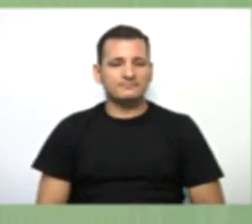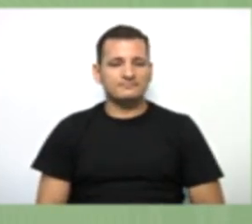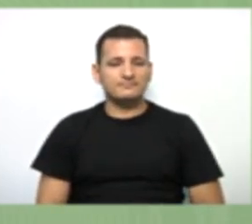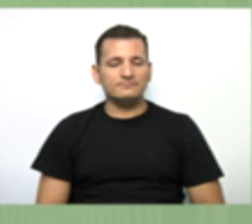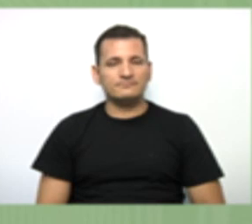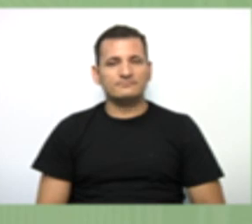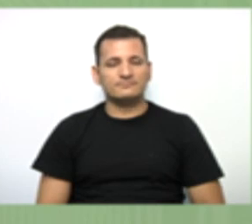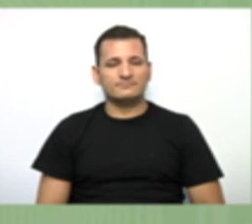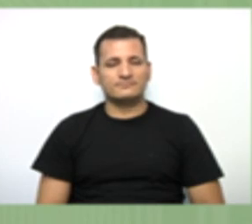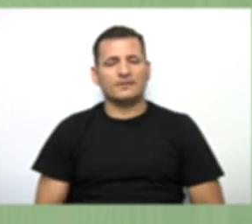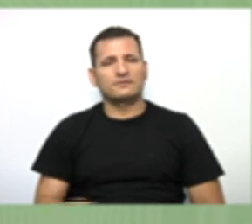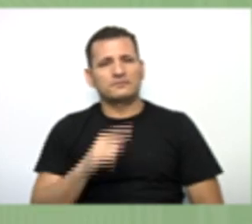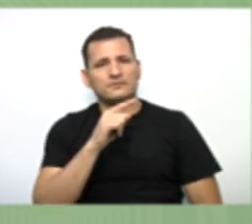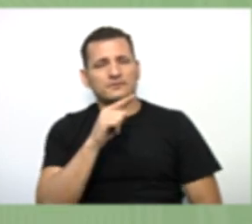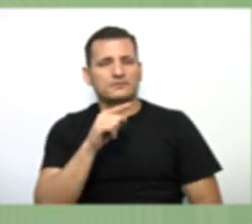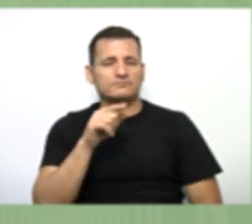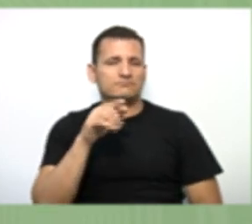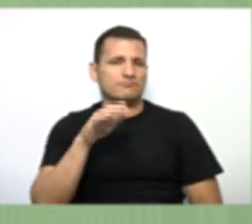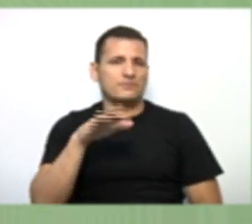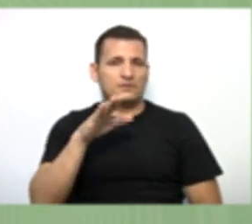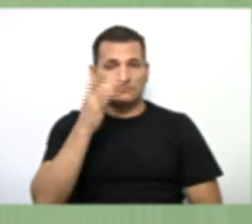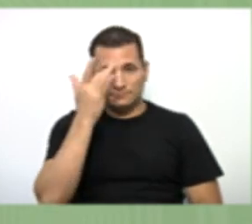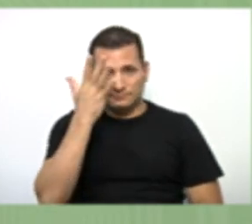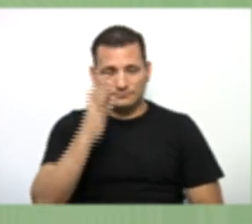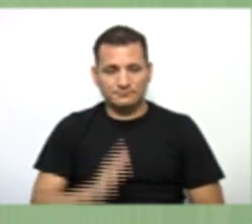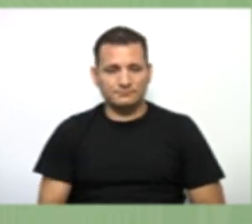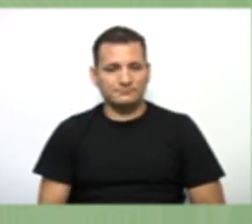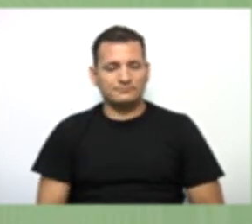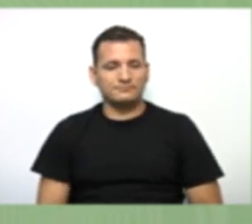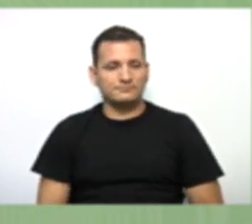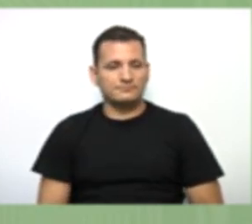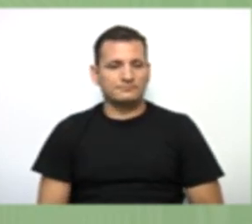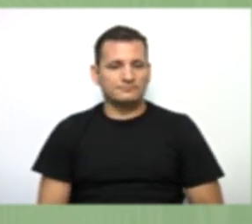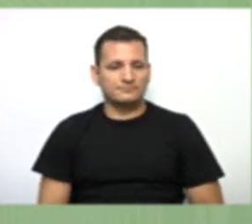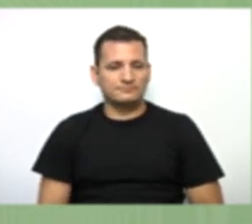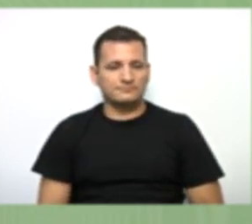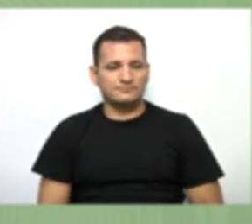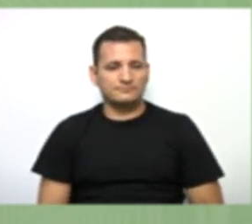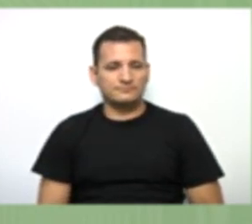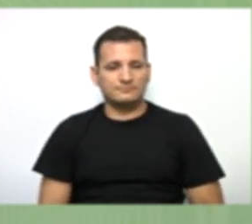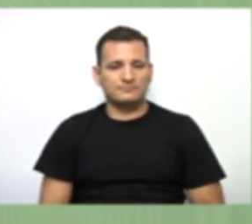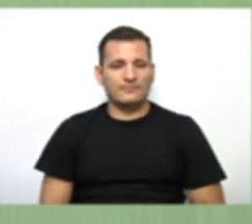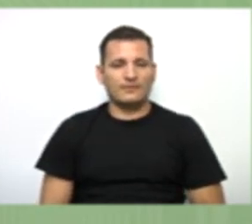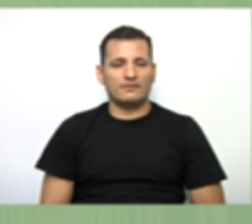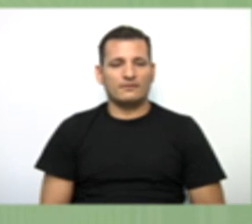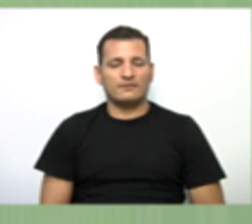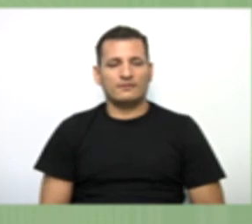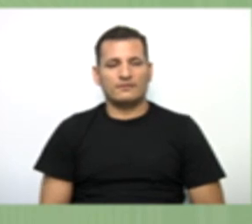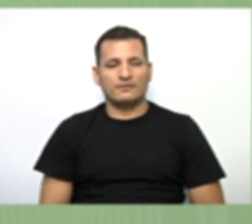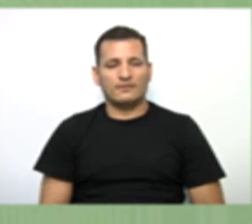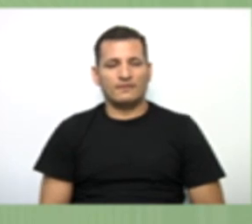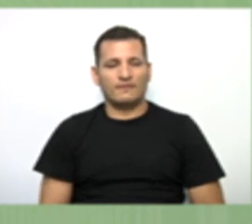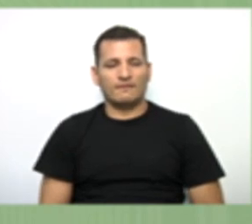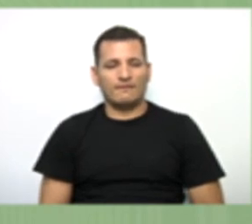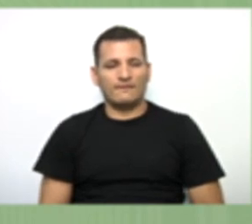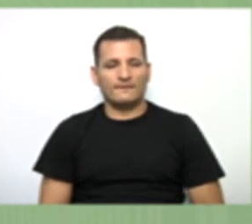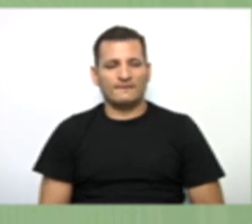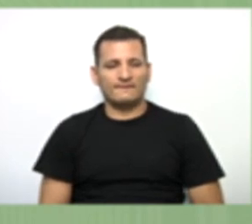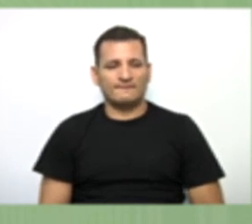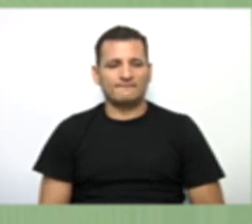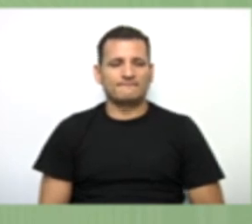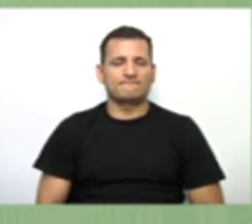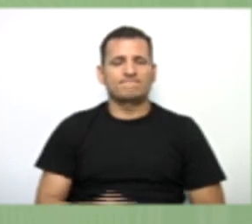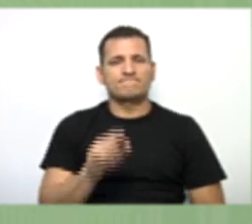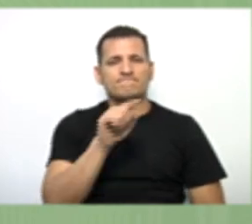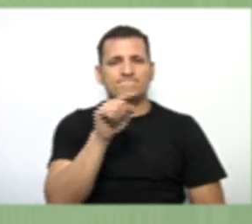Esse aqui fica até mais fácil. Né? Como é que seria aqui? Esse aqui seria 2 mais